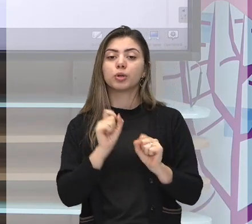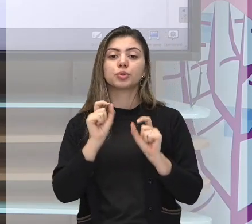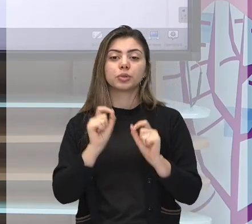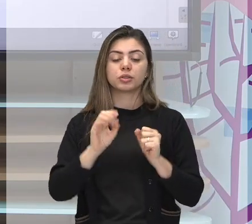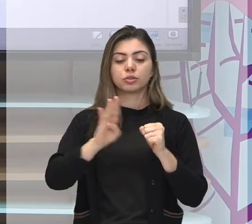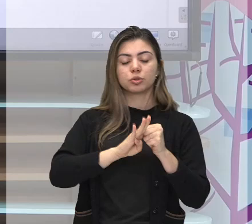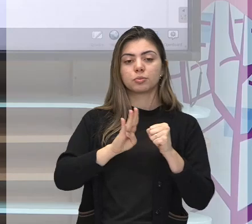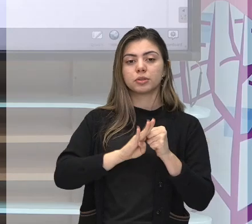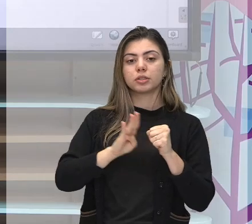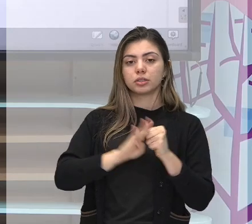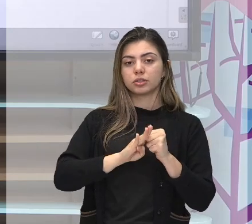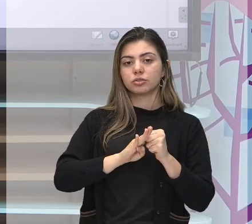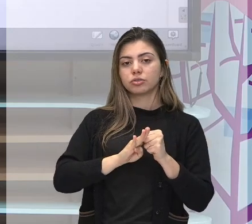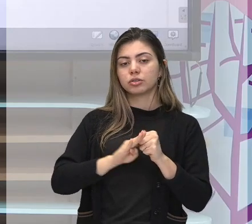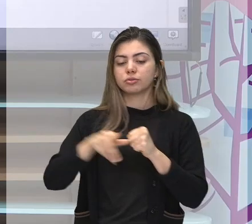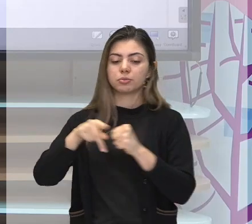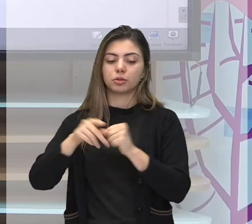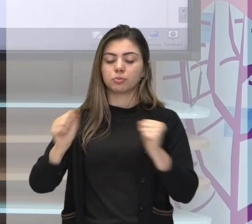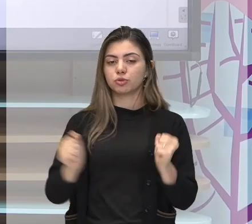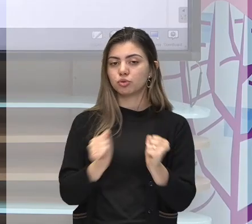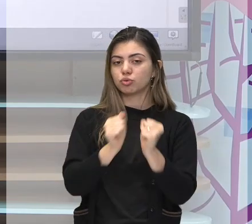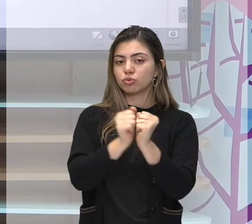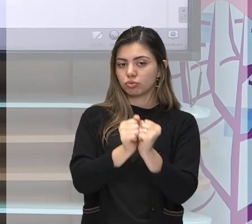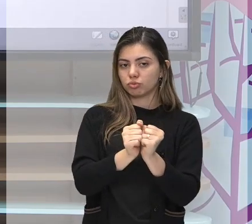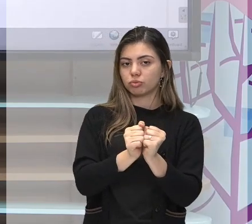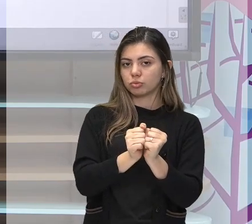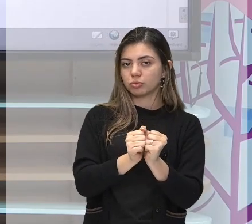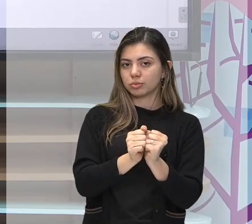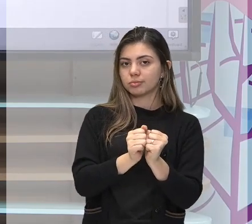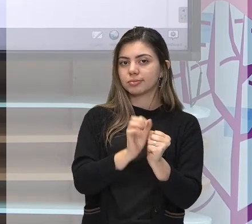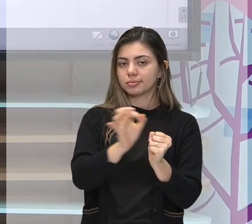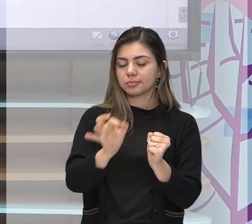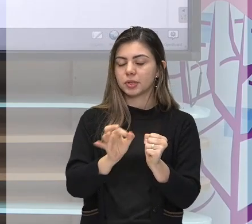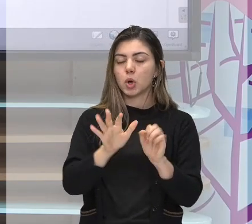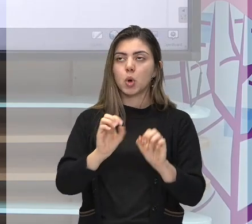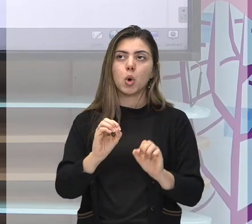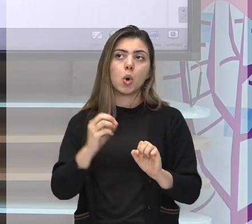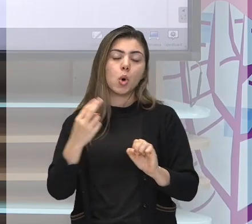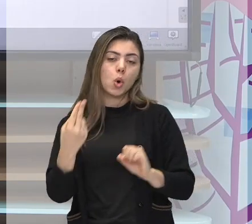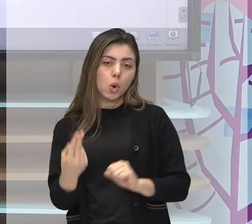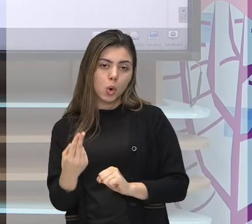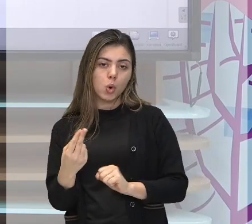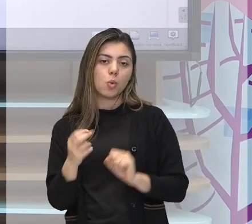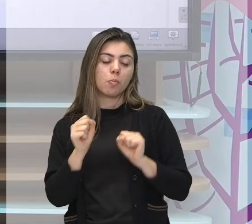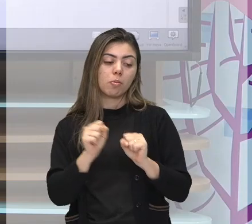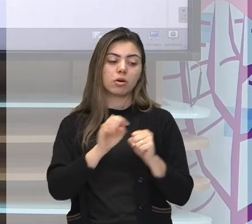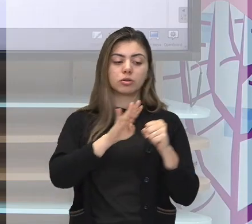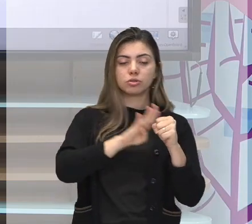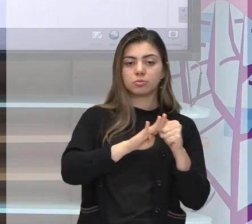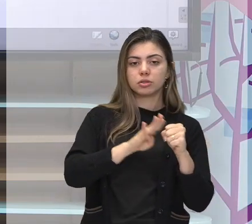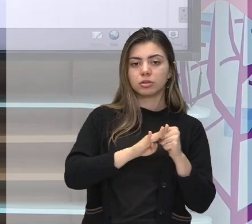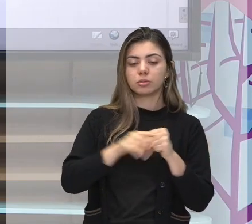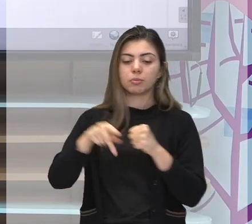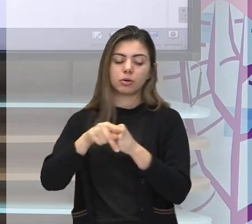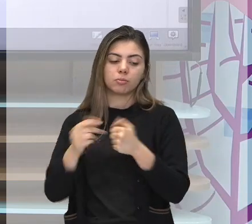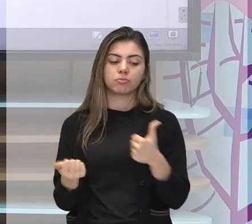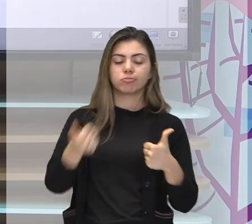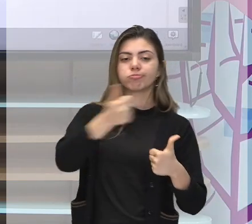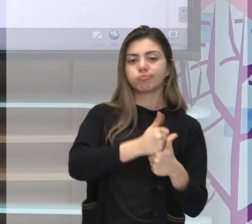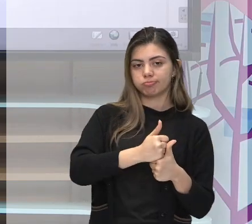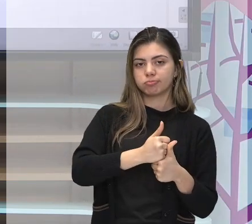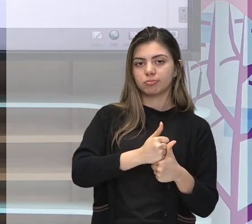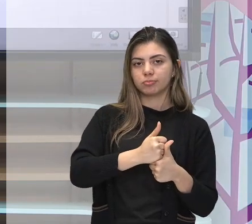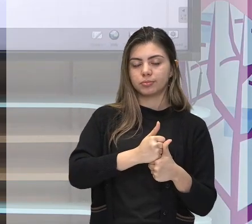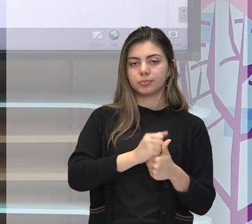o substantivo, o ser, ou então ele vai substituir esse